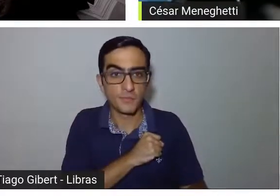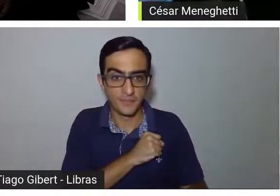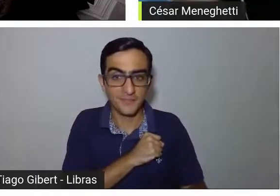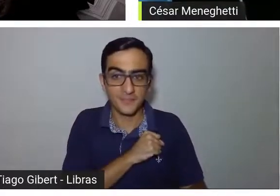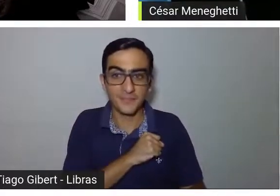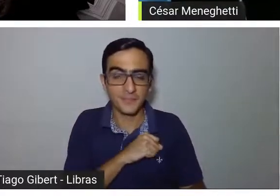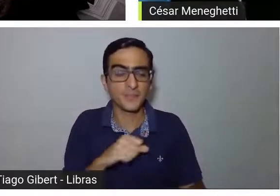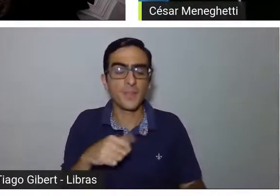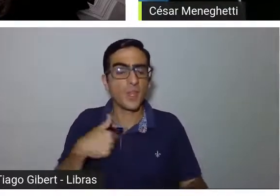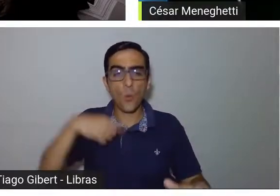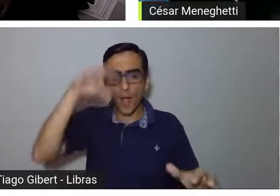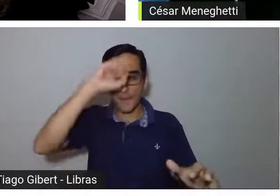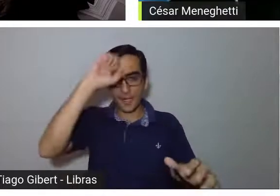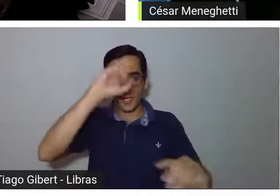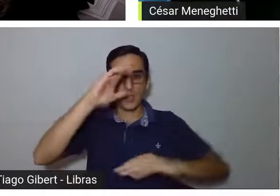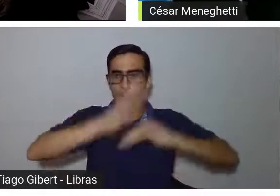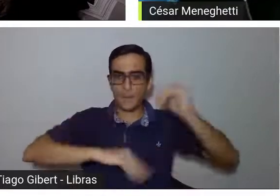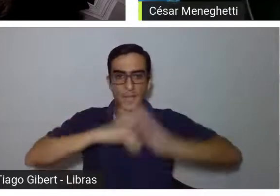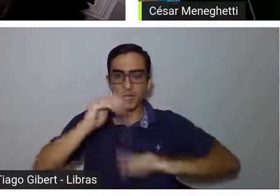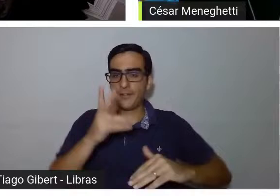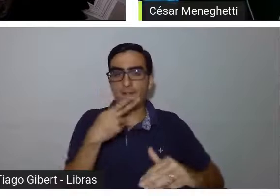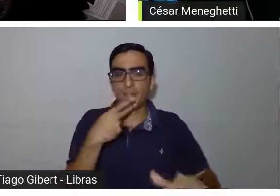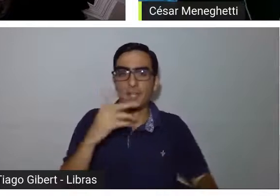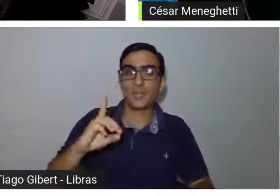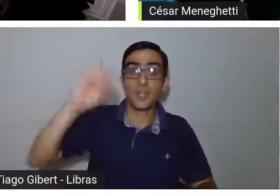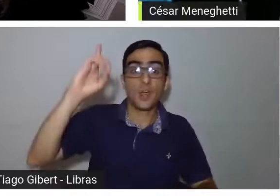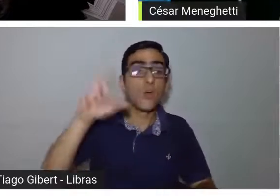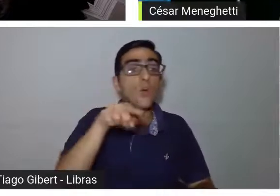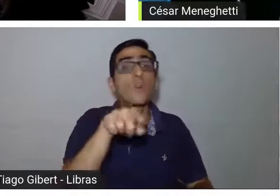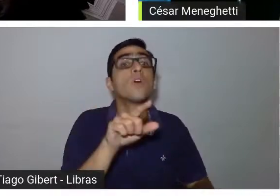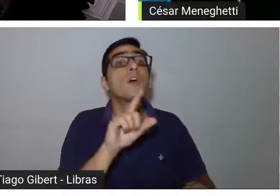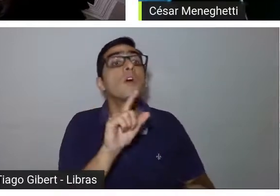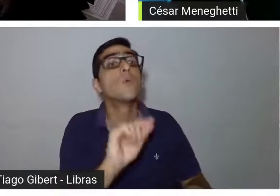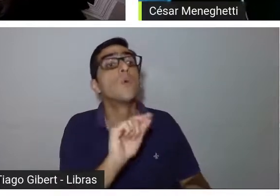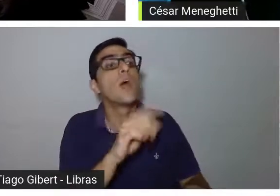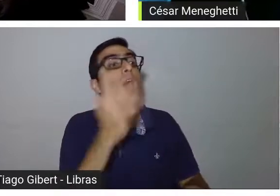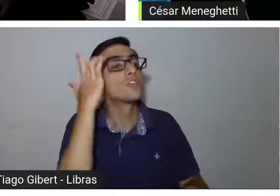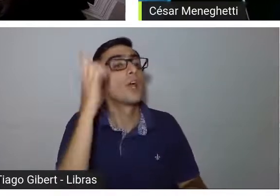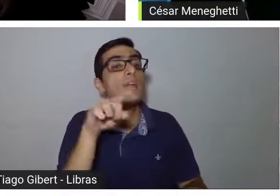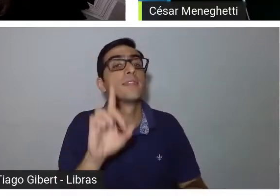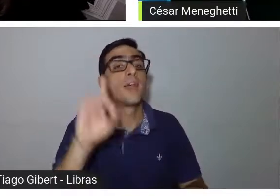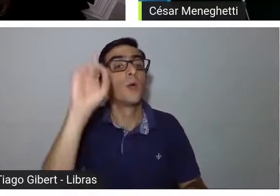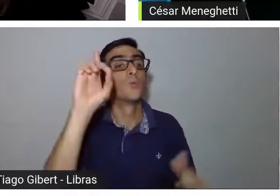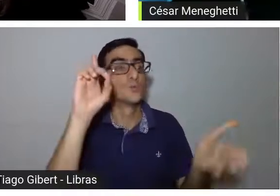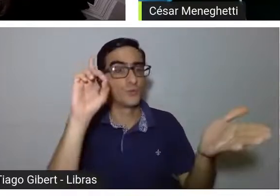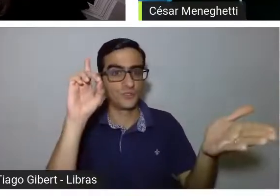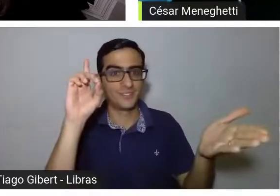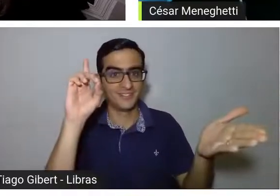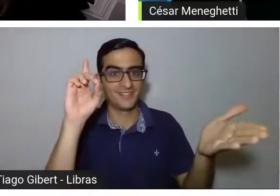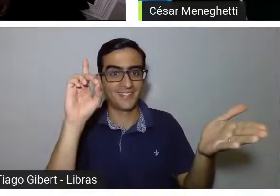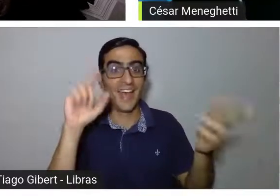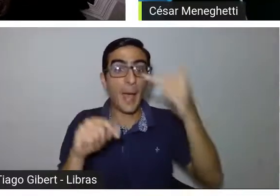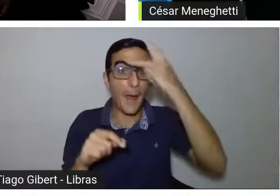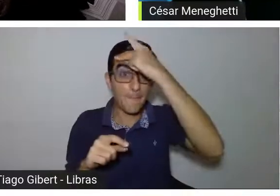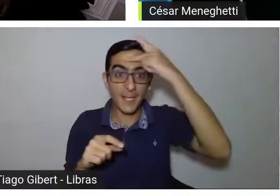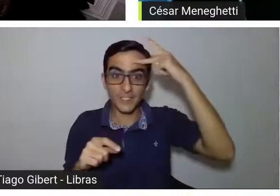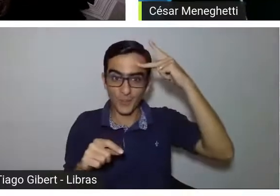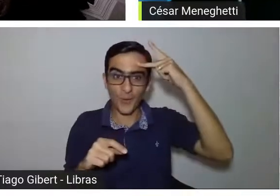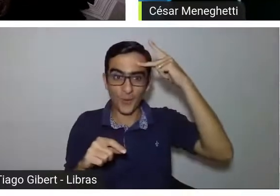aprendendo enquanto eu fui fazendo, tipo, Deus. Fala, e aí, o que é Deus para você? As pessoas